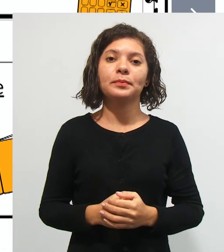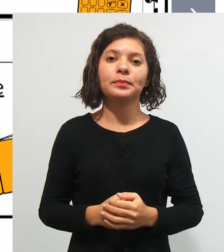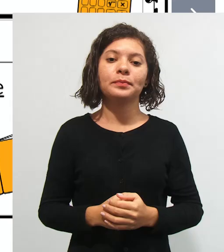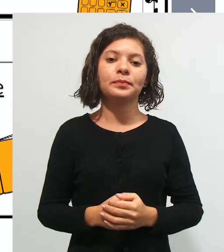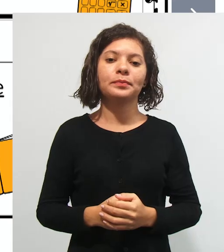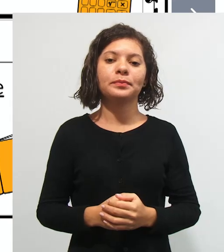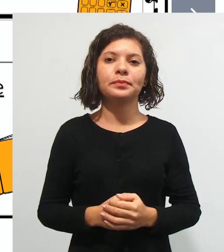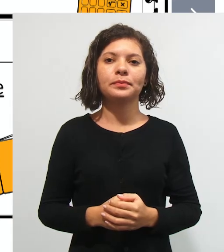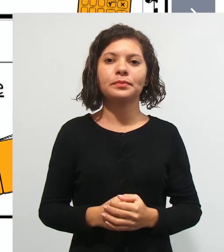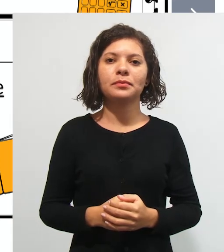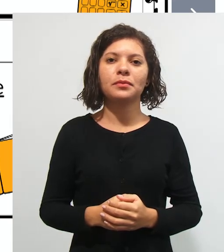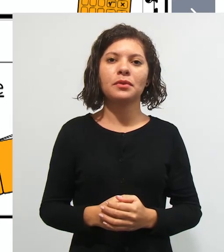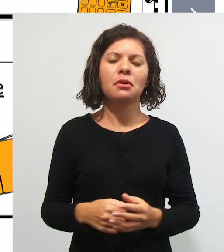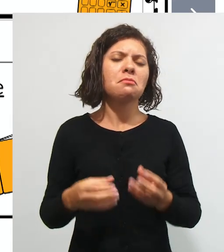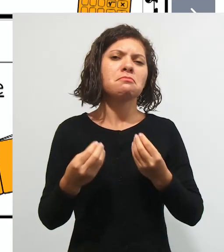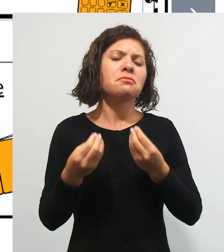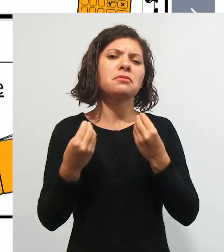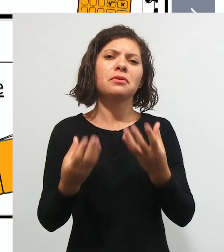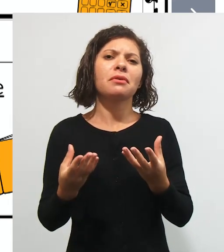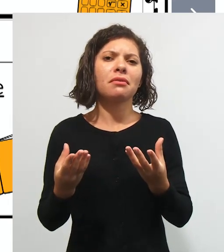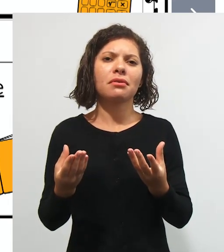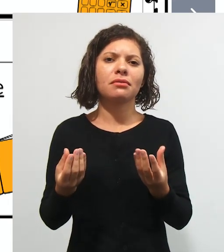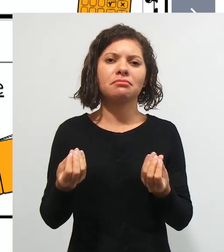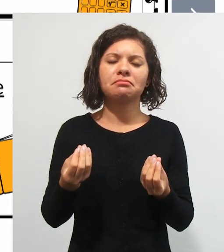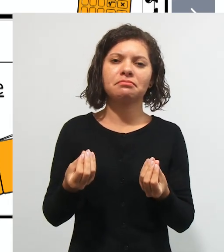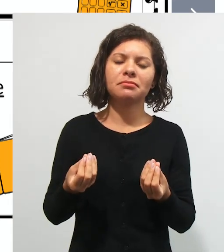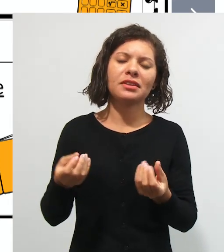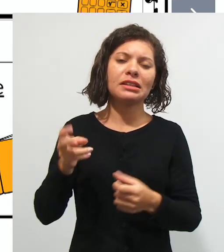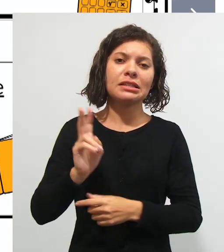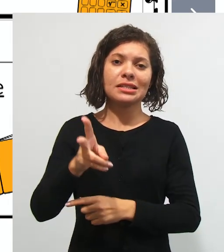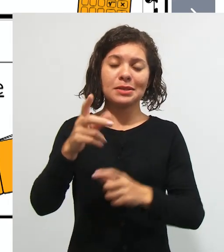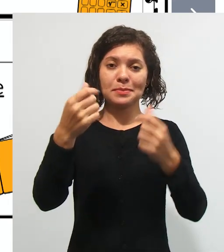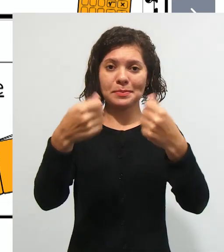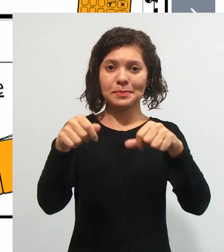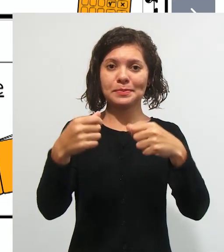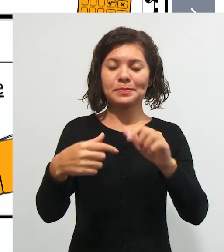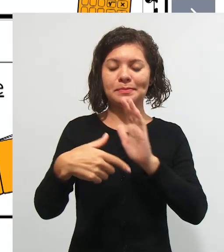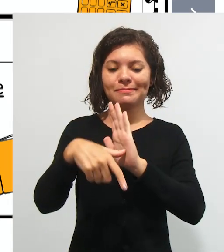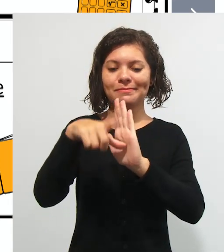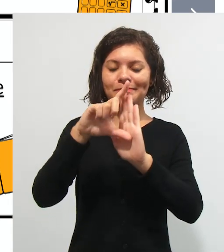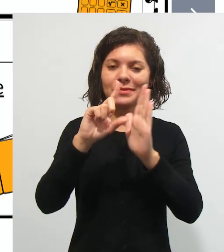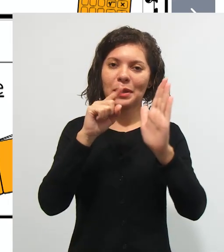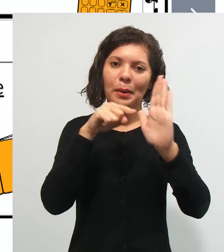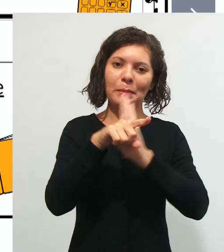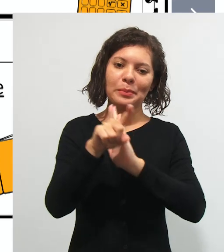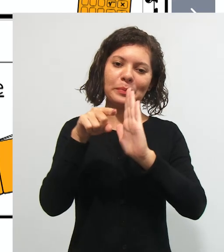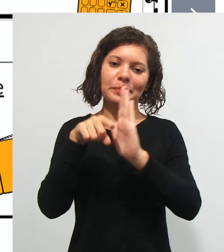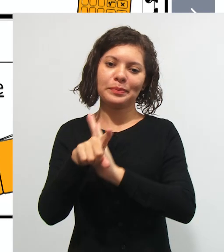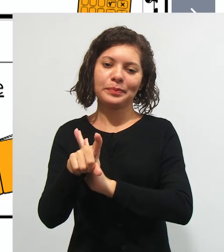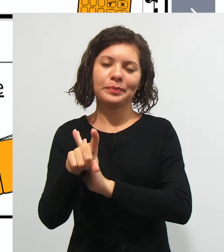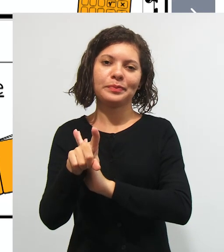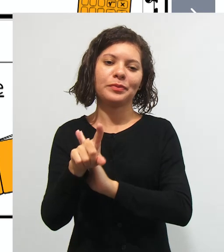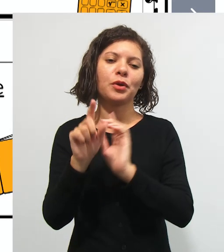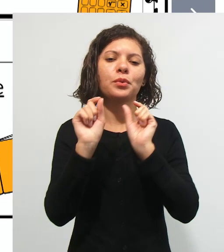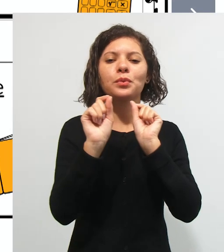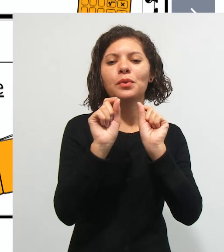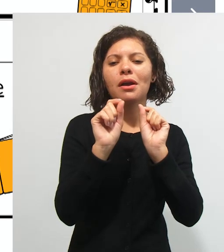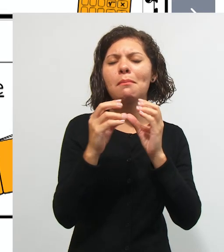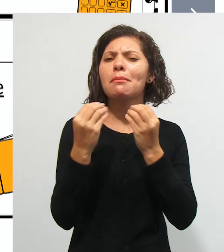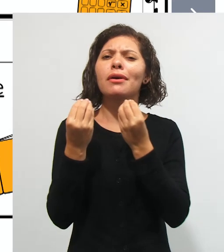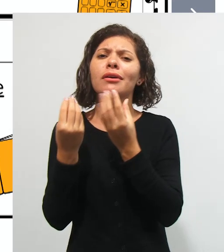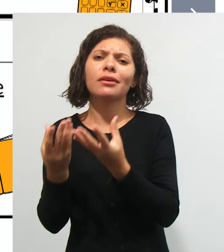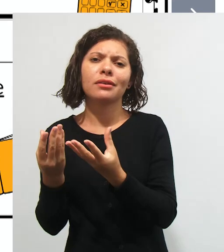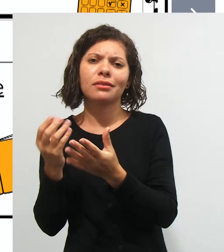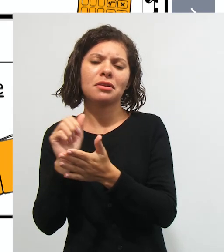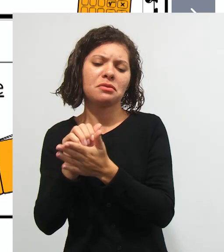Para quê? Para quê? Sempre vai haver essa pergunta. Você vai fazer o quê? Para quê? Né? O para quê